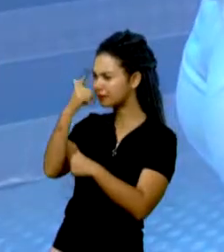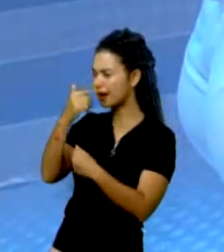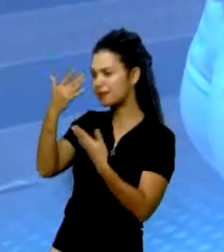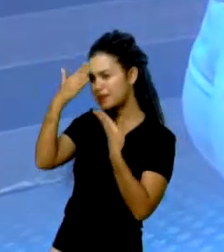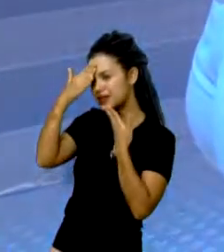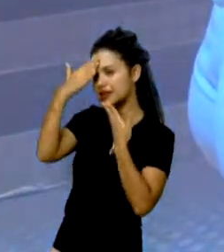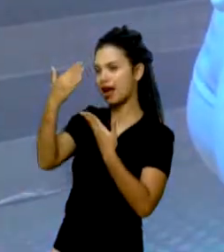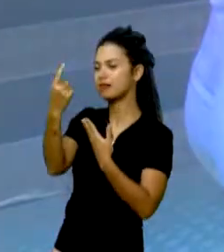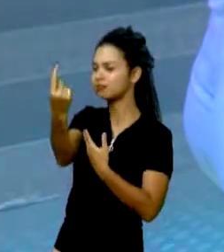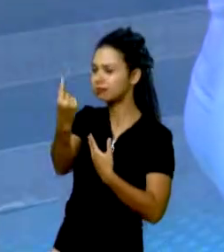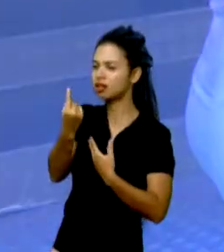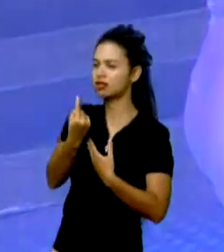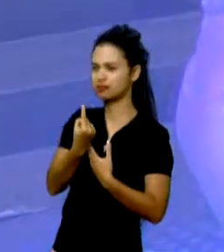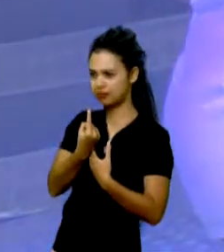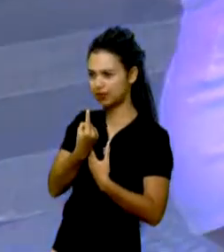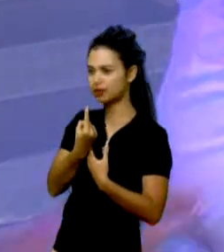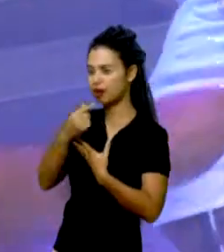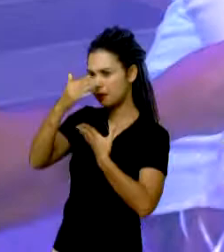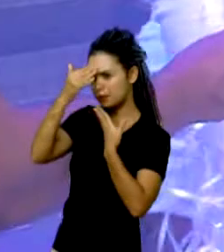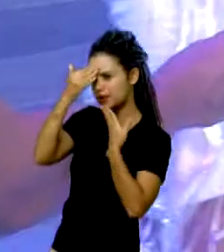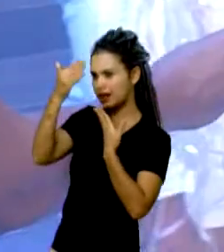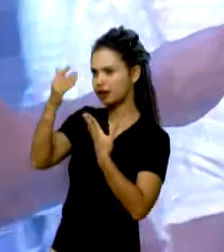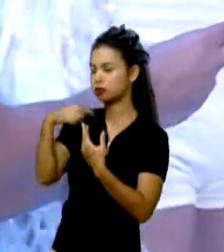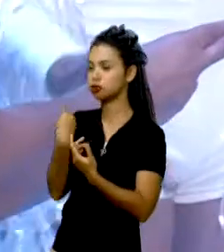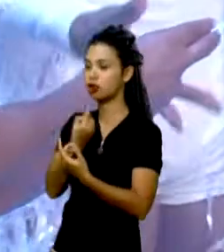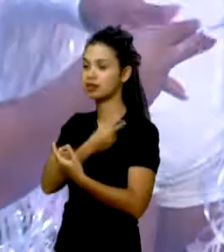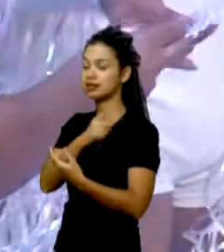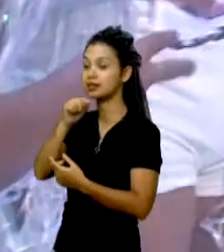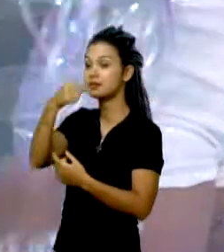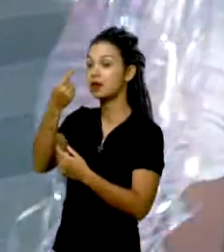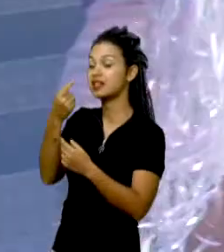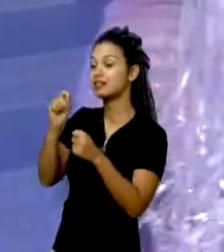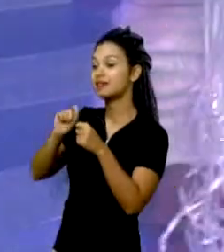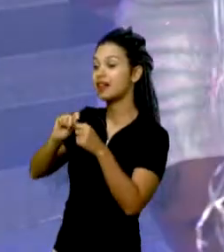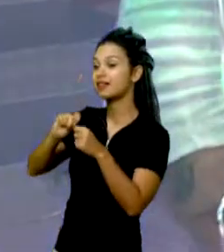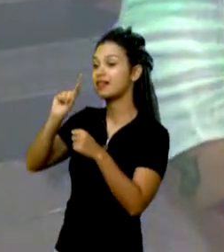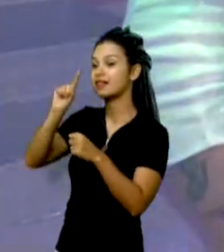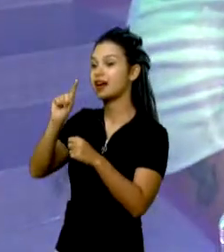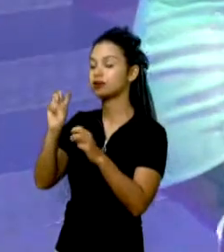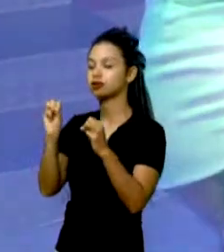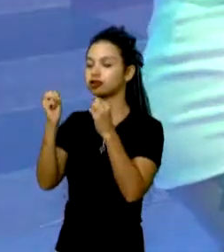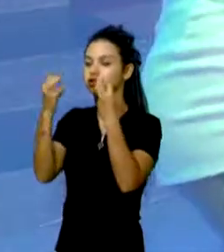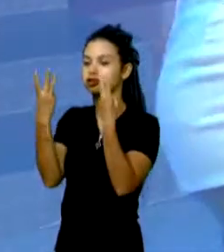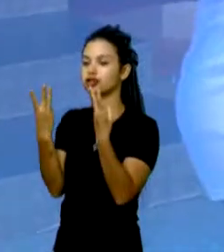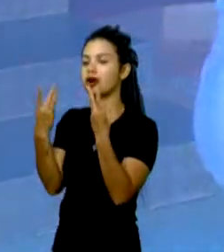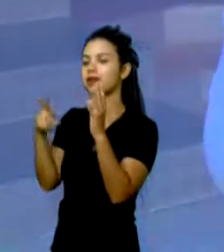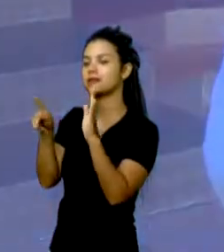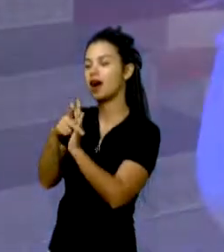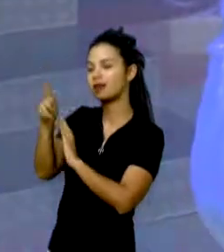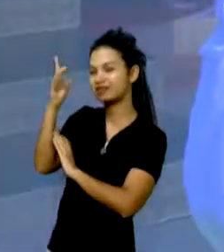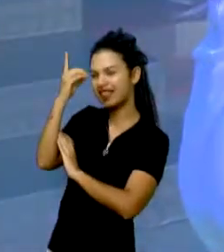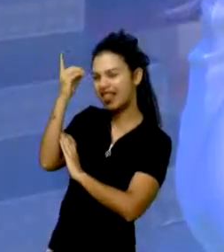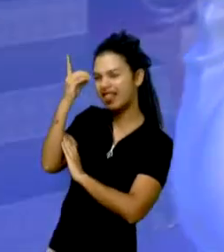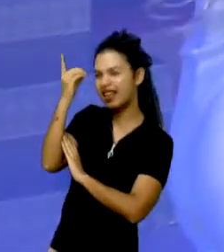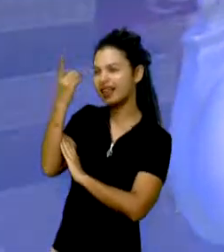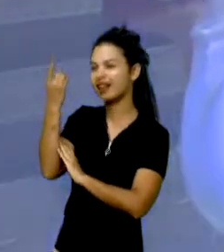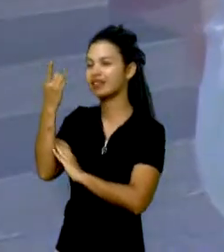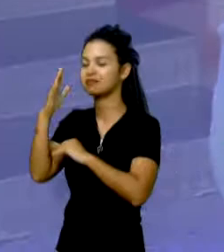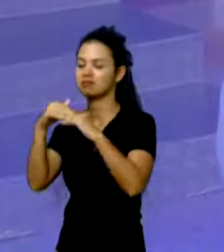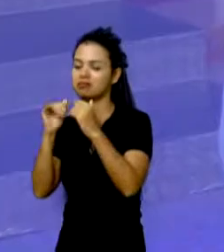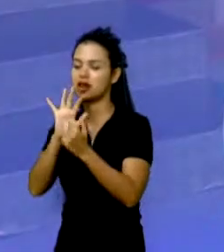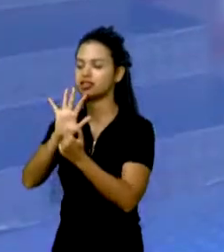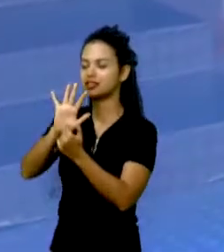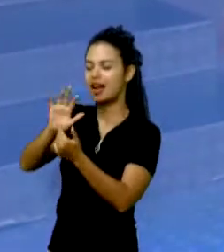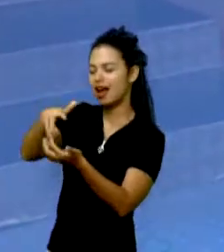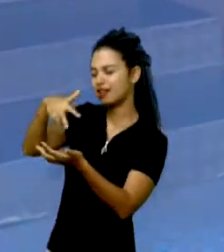no palco do nosso programa. Nós vamos fazer um show de talentos voltado para esse universo das performances. Eu acho que vai